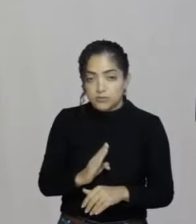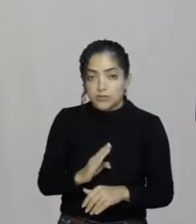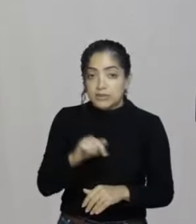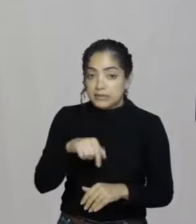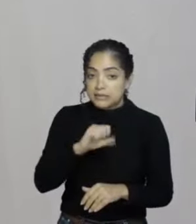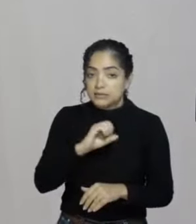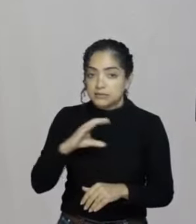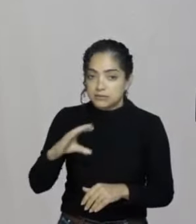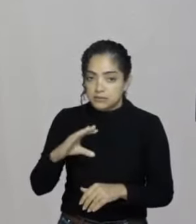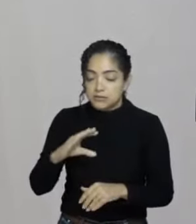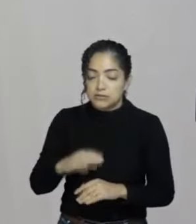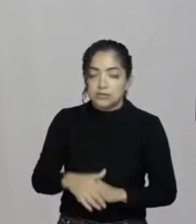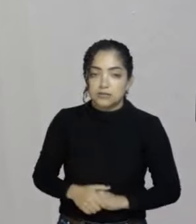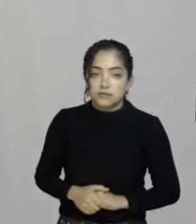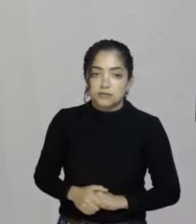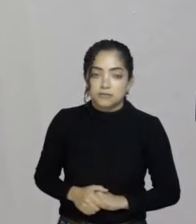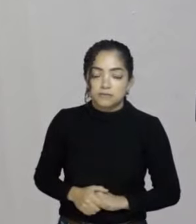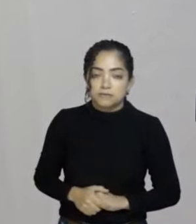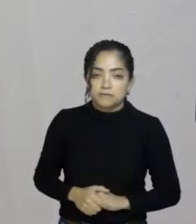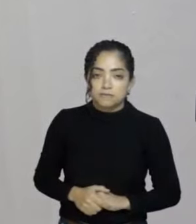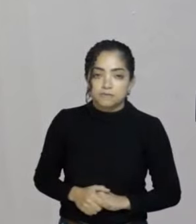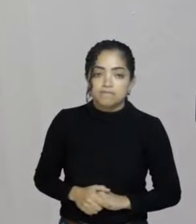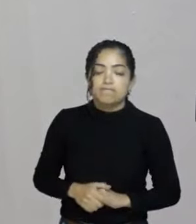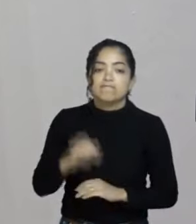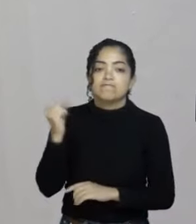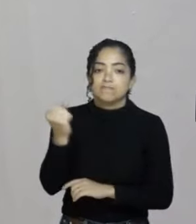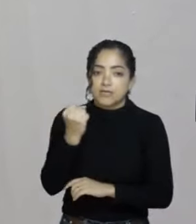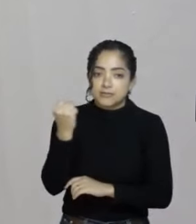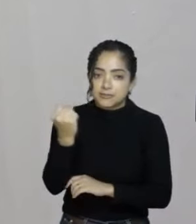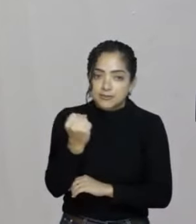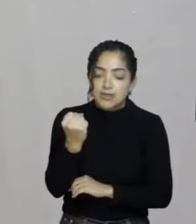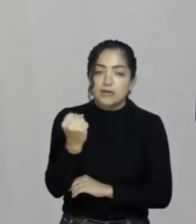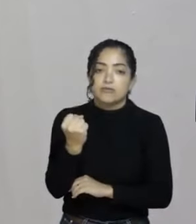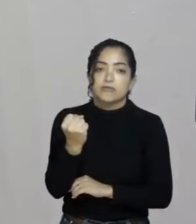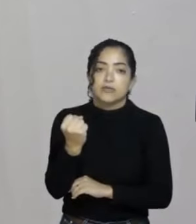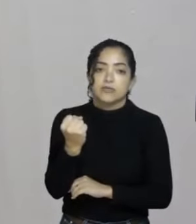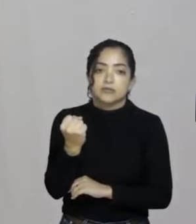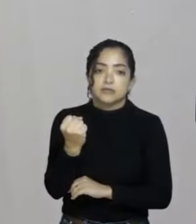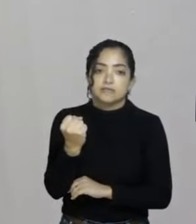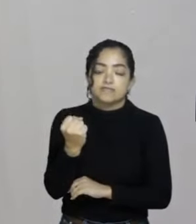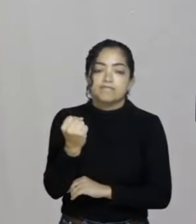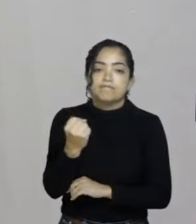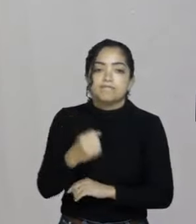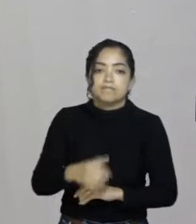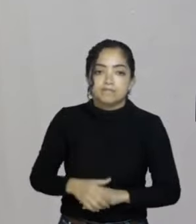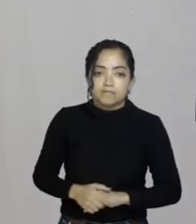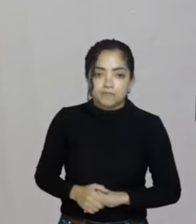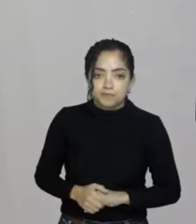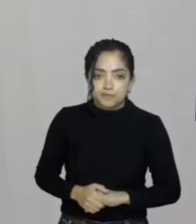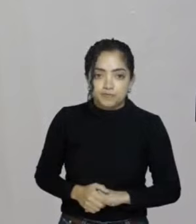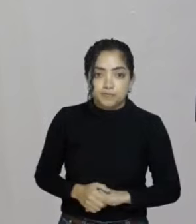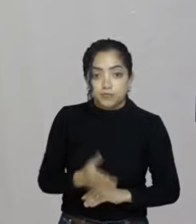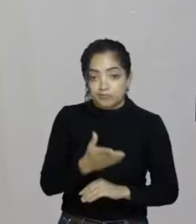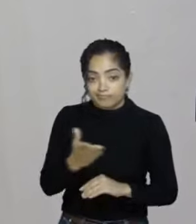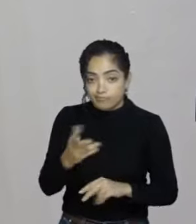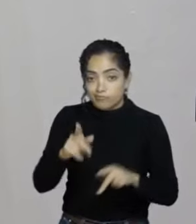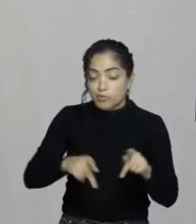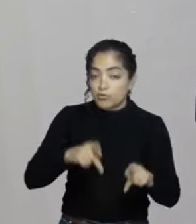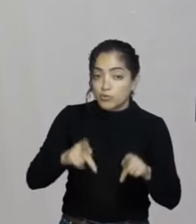problemas como esse são ainda mais graves e não podem ocorrer em hipótese alguma sob pena dos Catarinenses ficarem